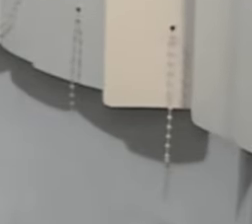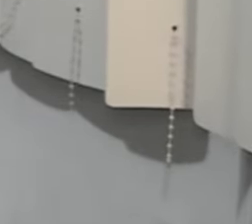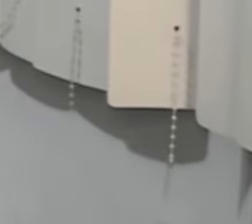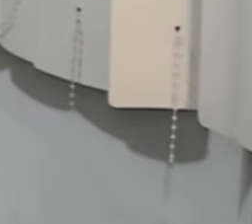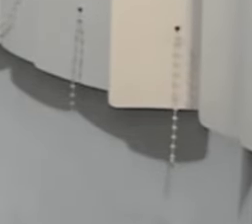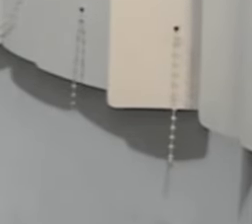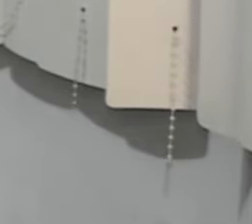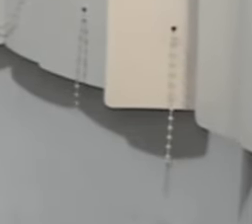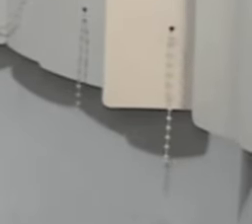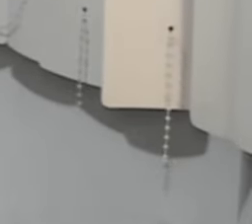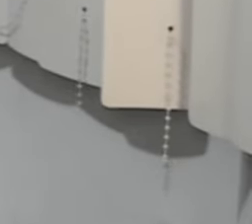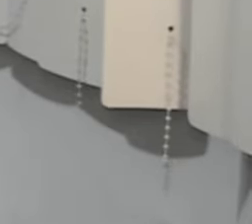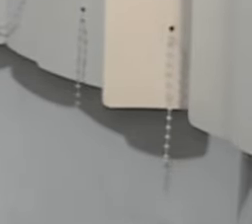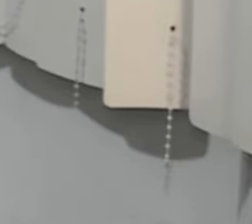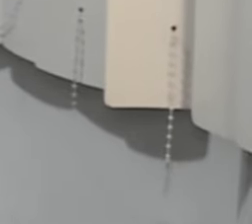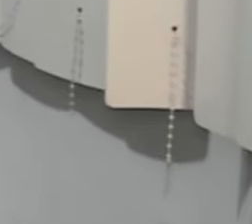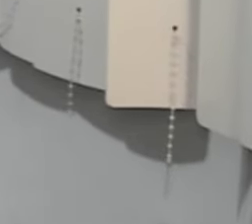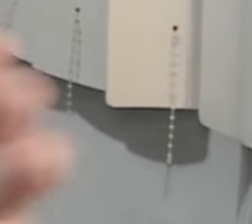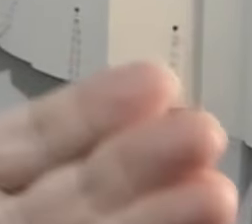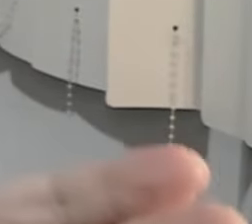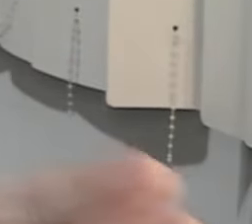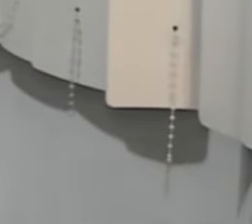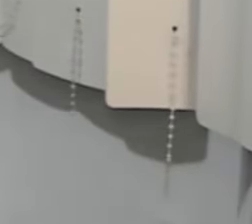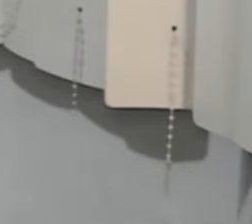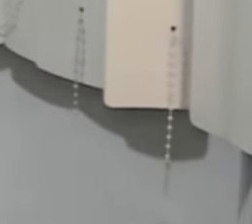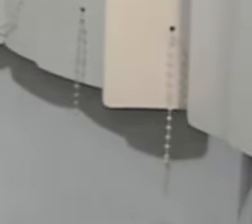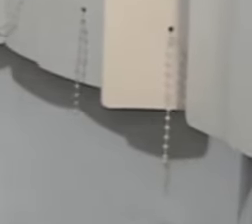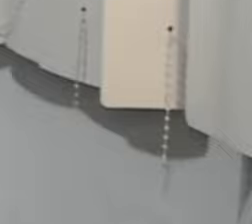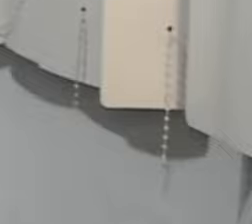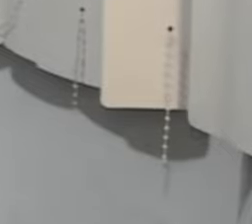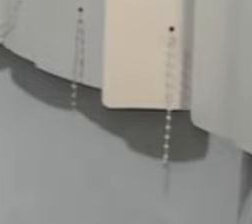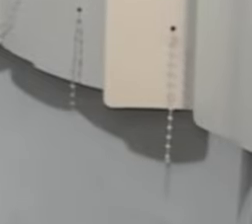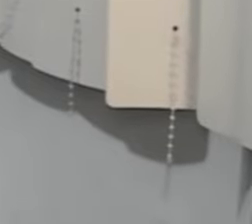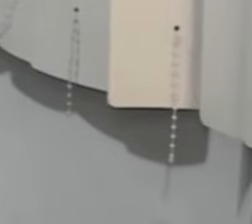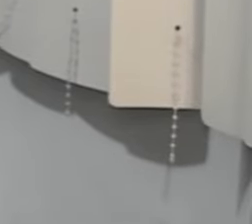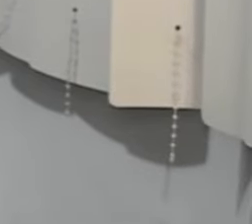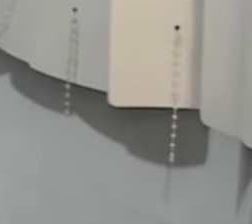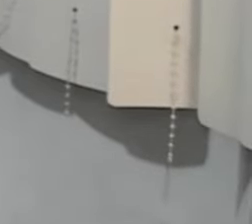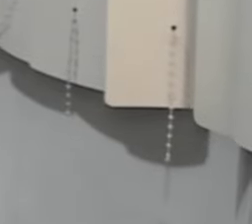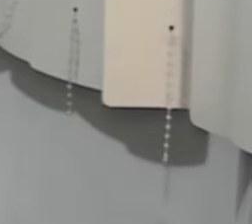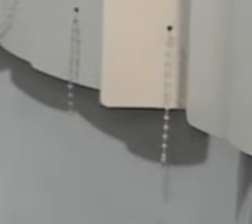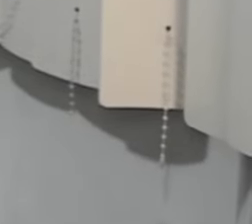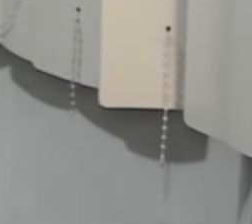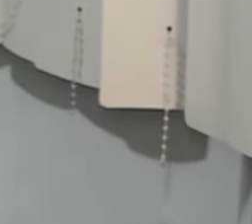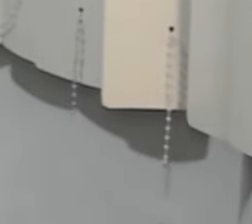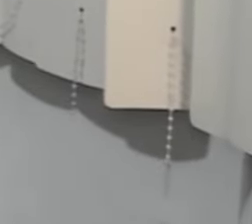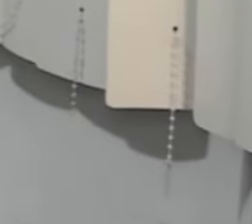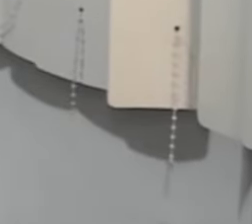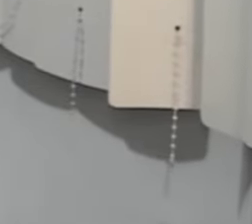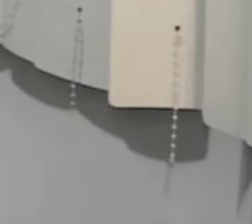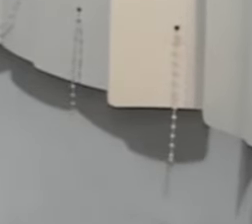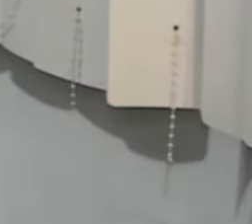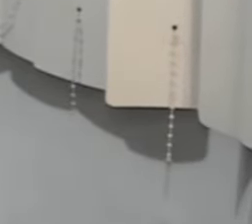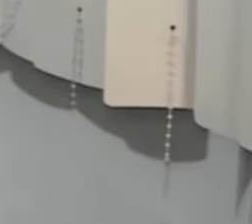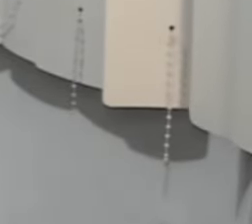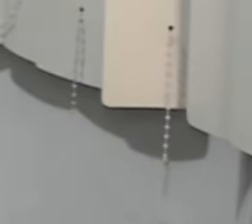para defender a democracia é fundamental, como disse o Capelli, punir todos que ameaçam